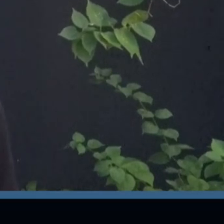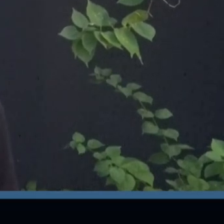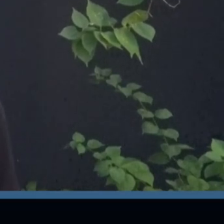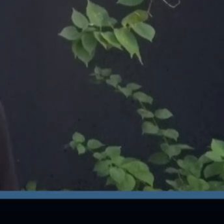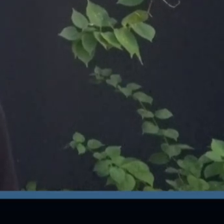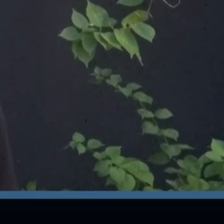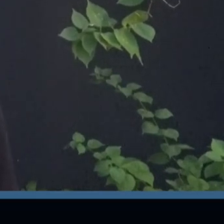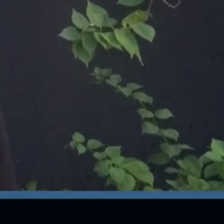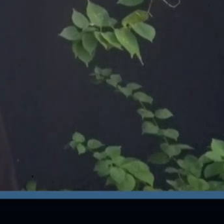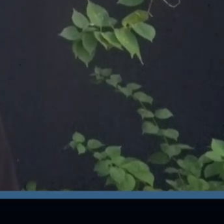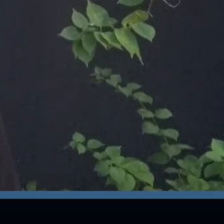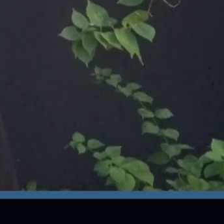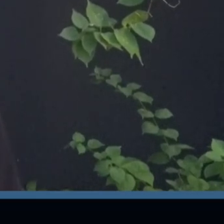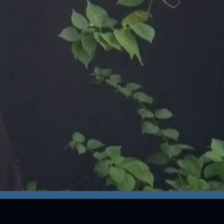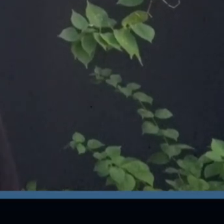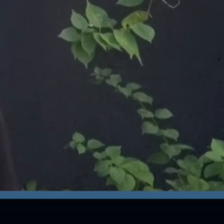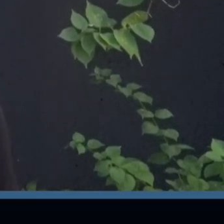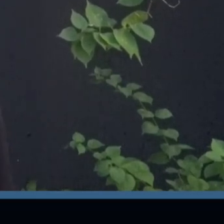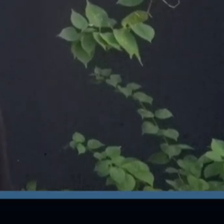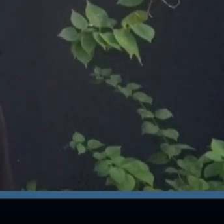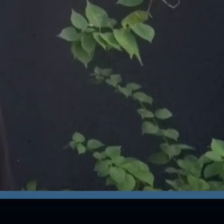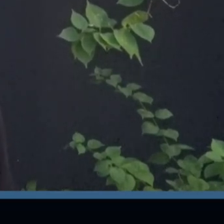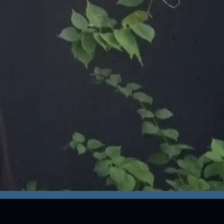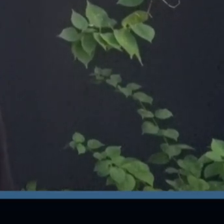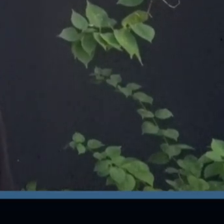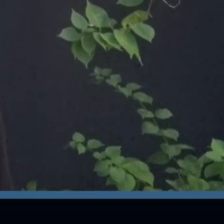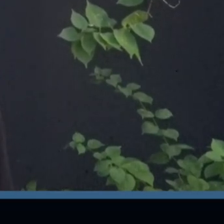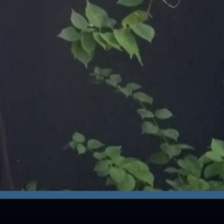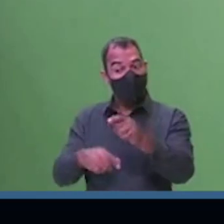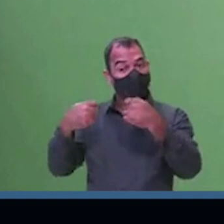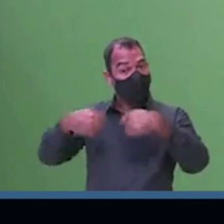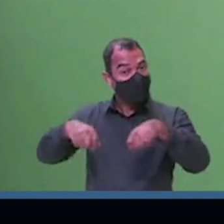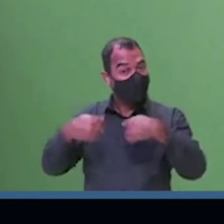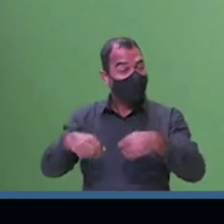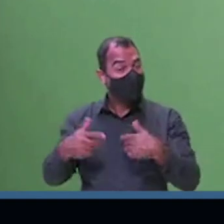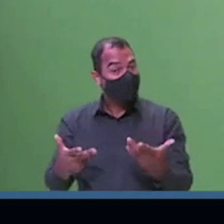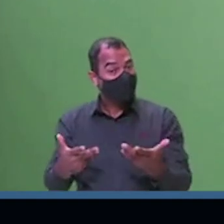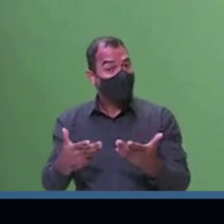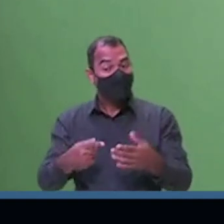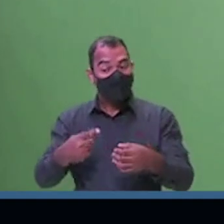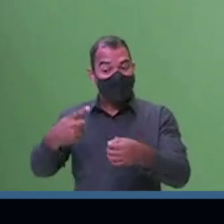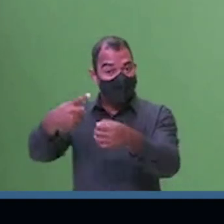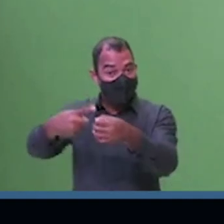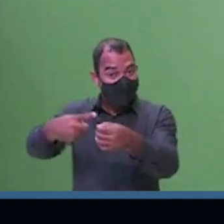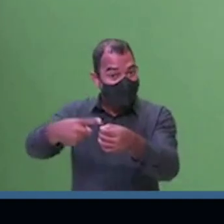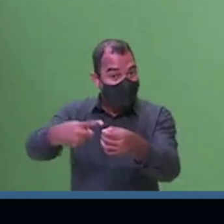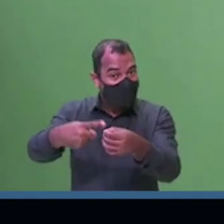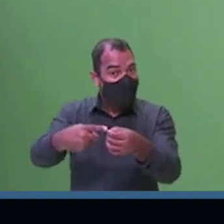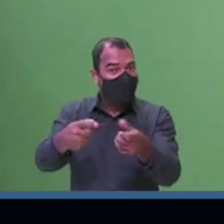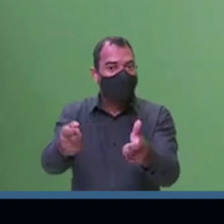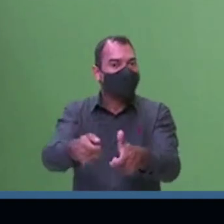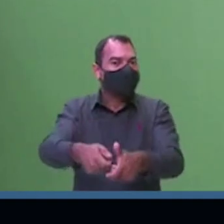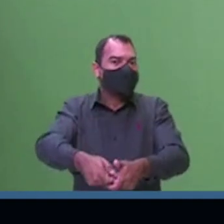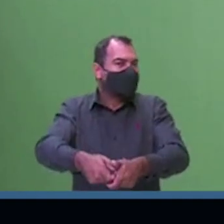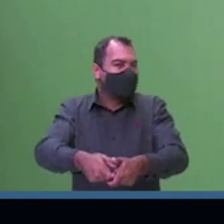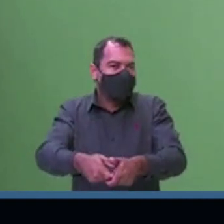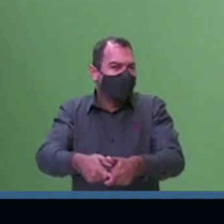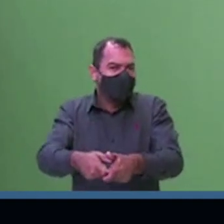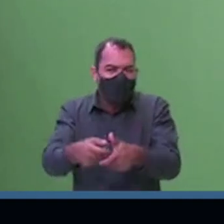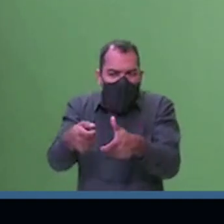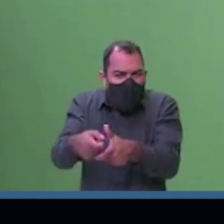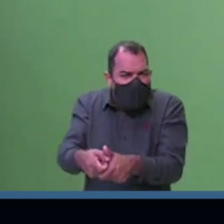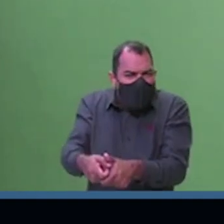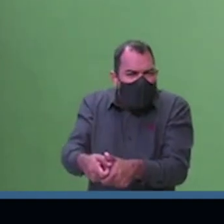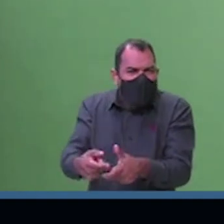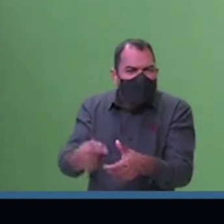que surtos da doença ainda ocorram no estado. Em municípios pequenos, um número muito grande